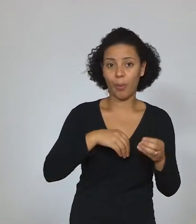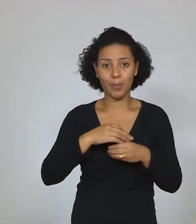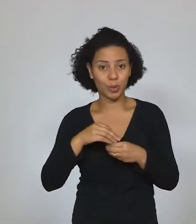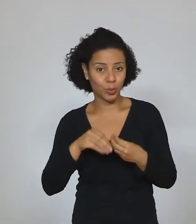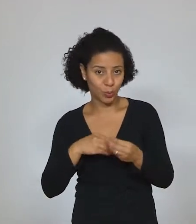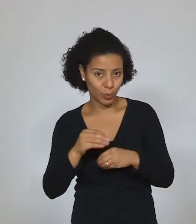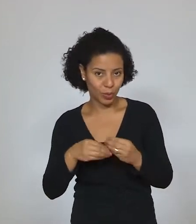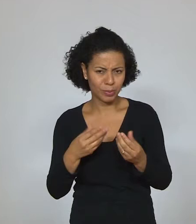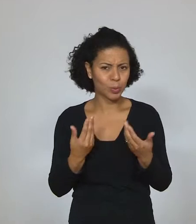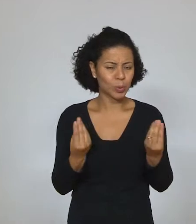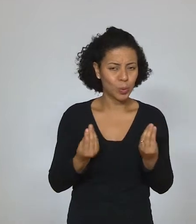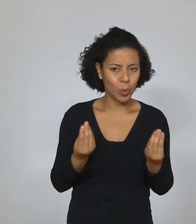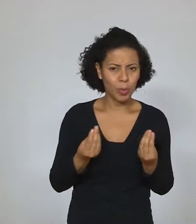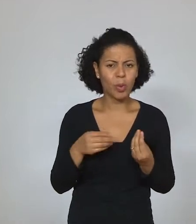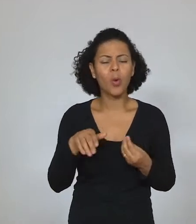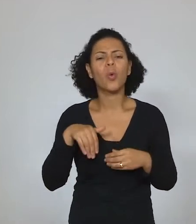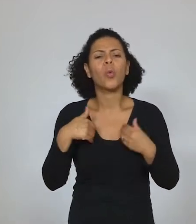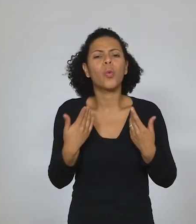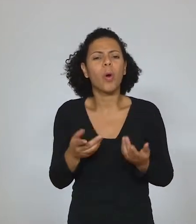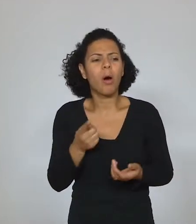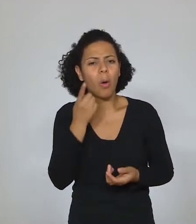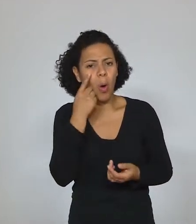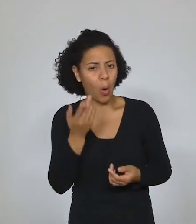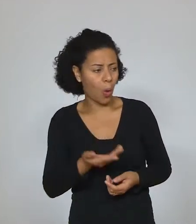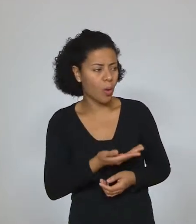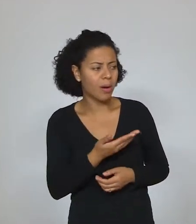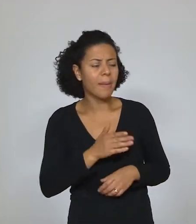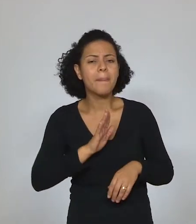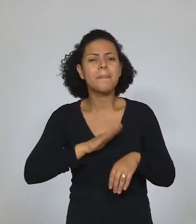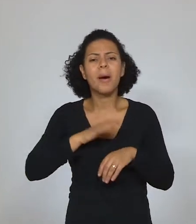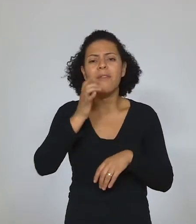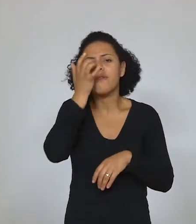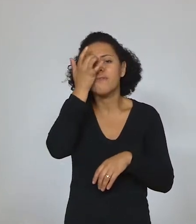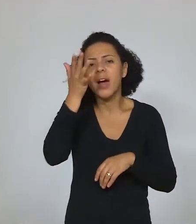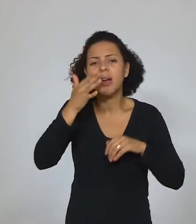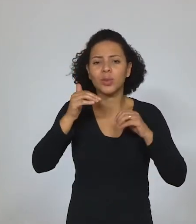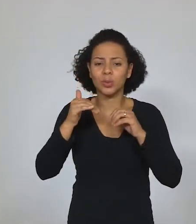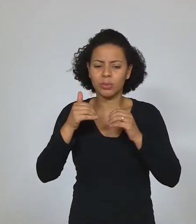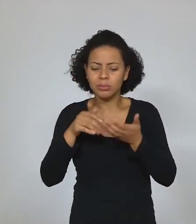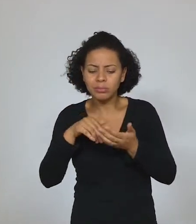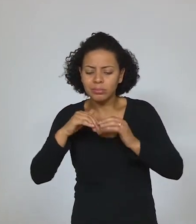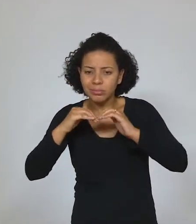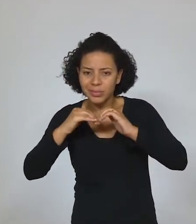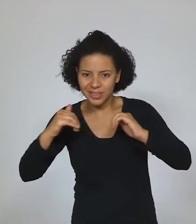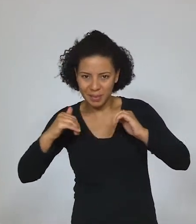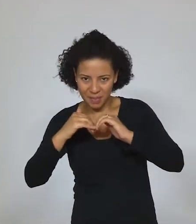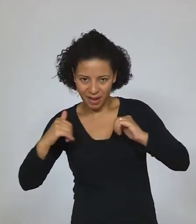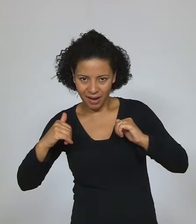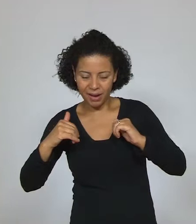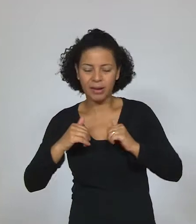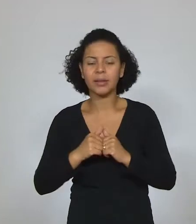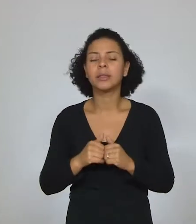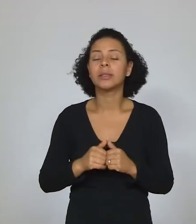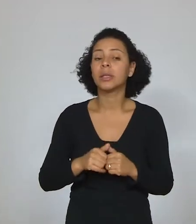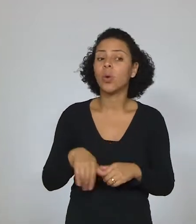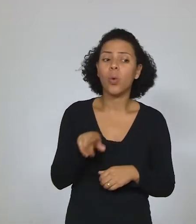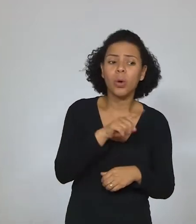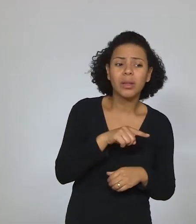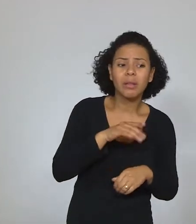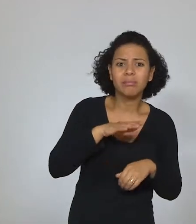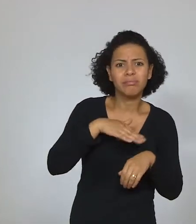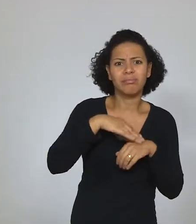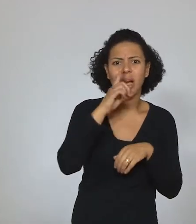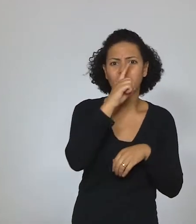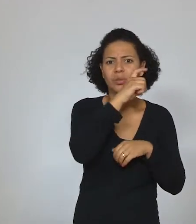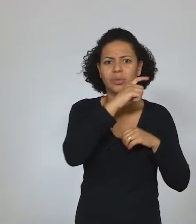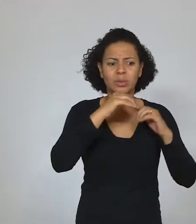essas misturas, quais delas poderiam ser facilmente separadas, quais delas não tão facilmente e como você faria